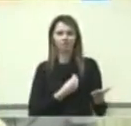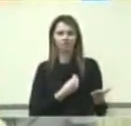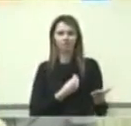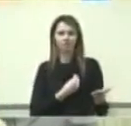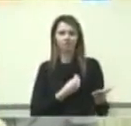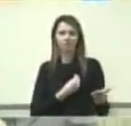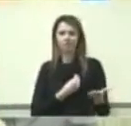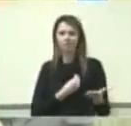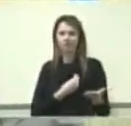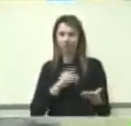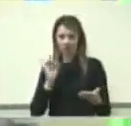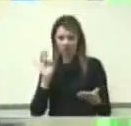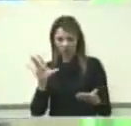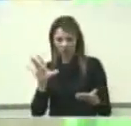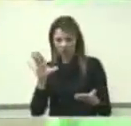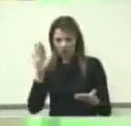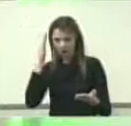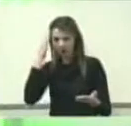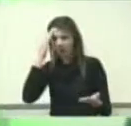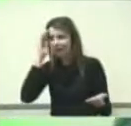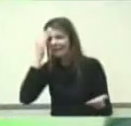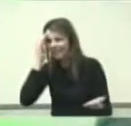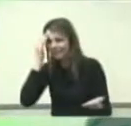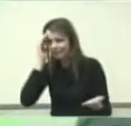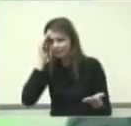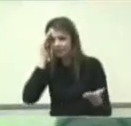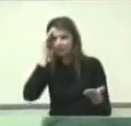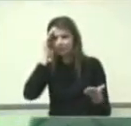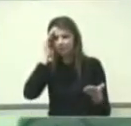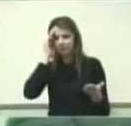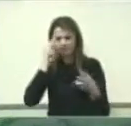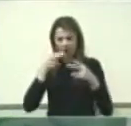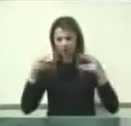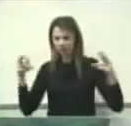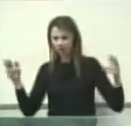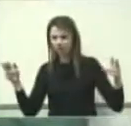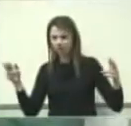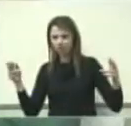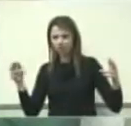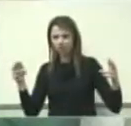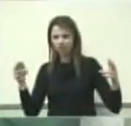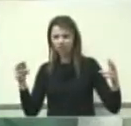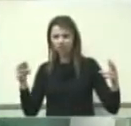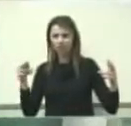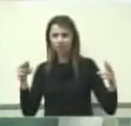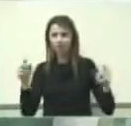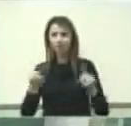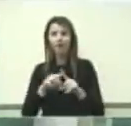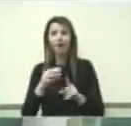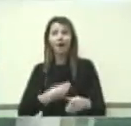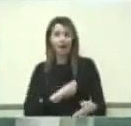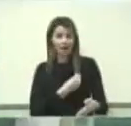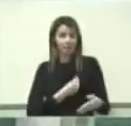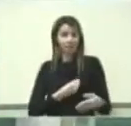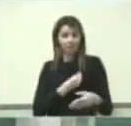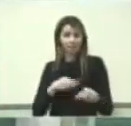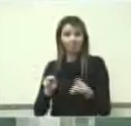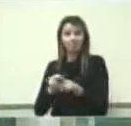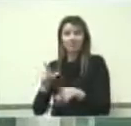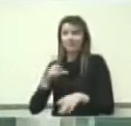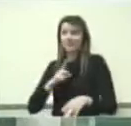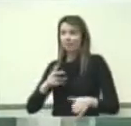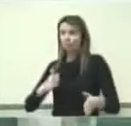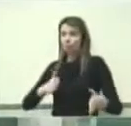não é só como pensamos ser de que a vida também nos oferece surpresas e